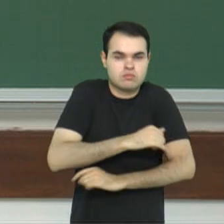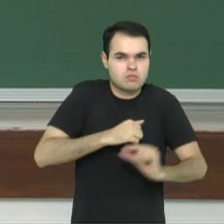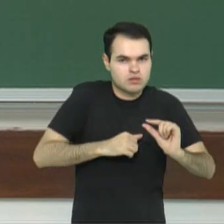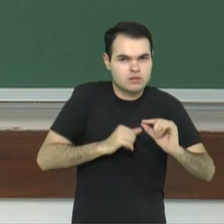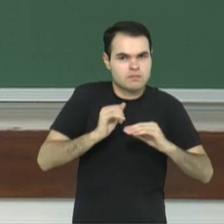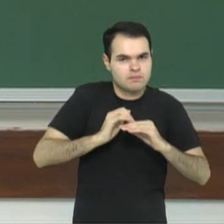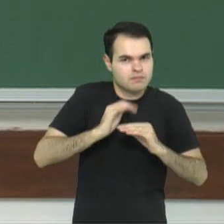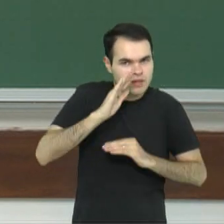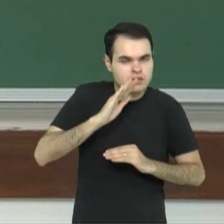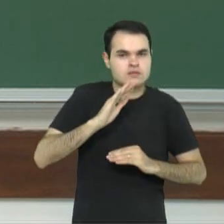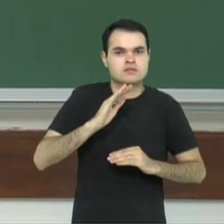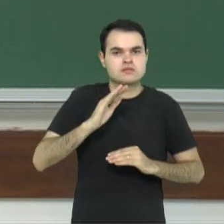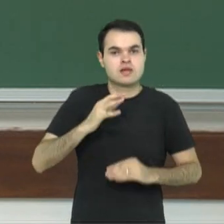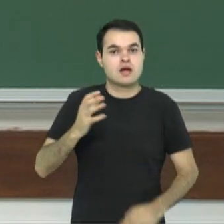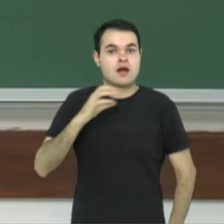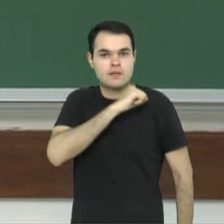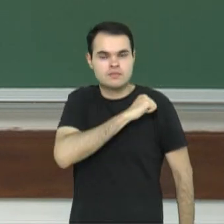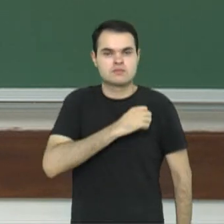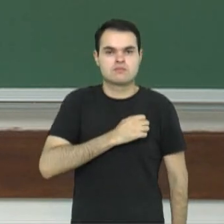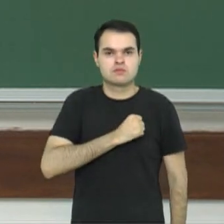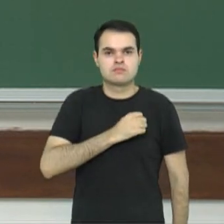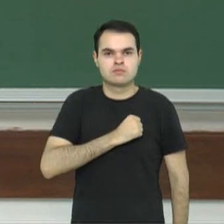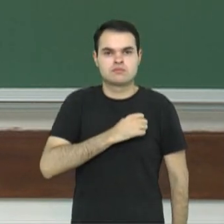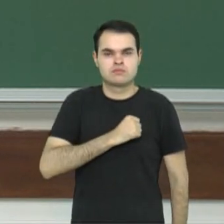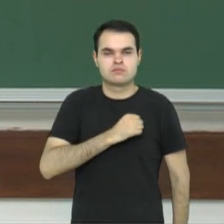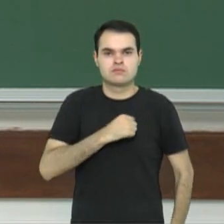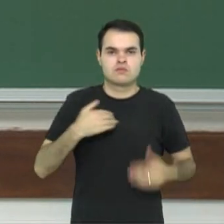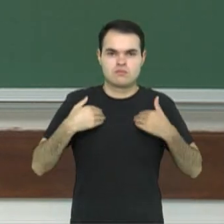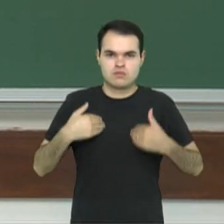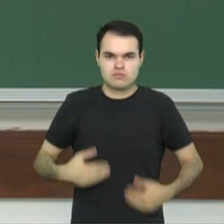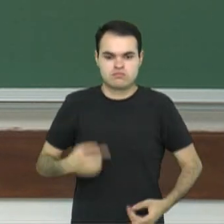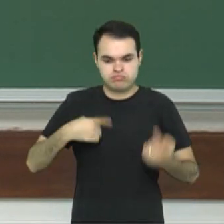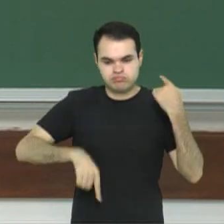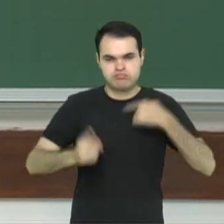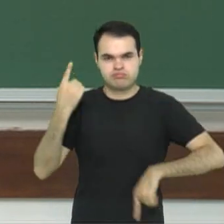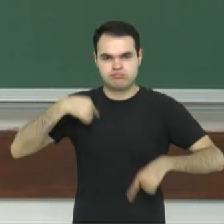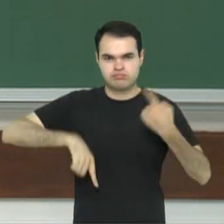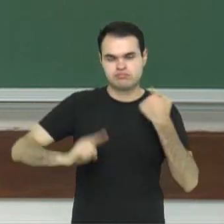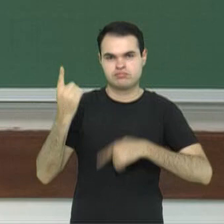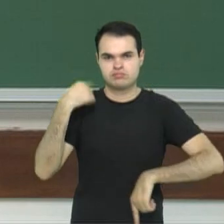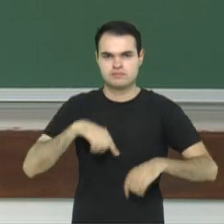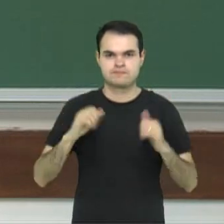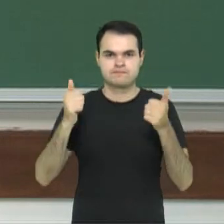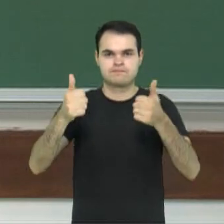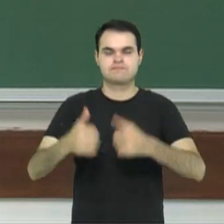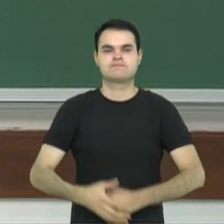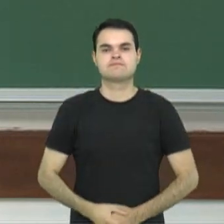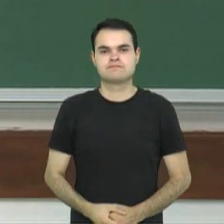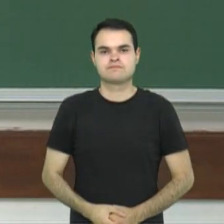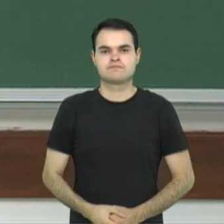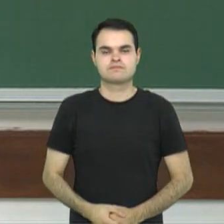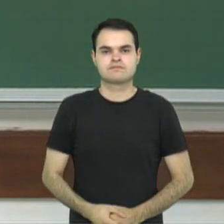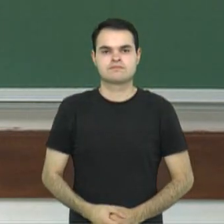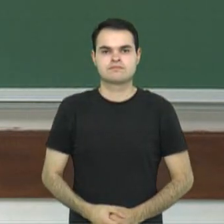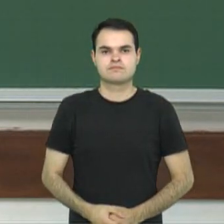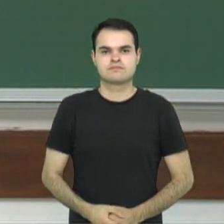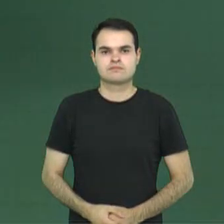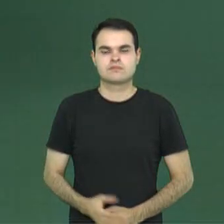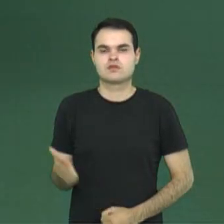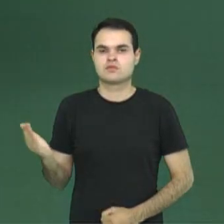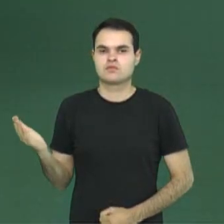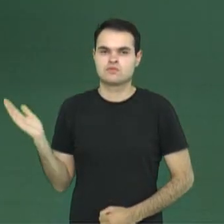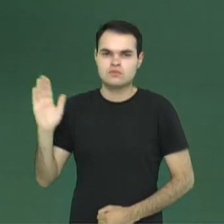pouco mais rápidos para poder suprir toda a demanda de sangue do organismo. Belezinha? Então eu trouxe o